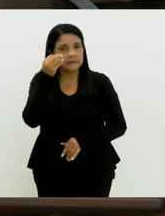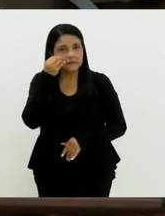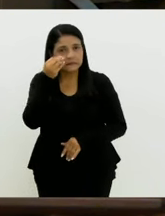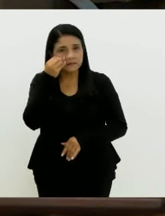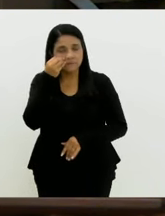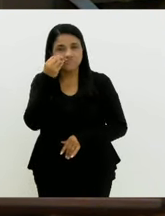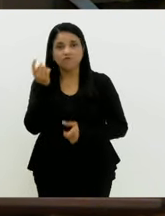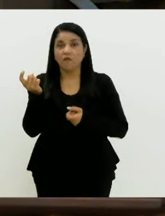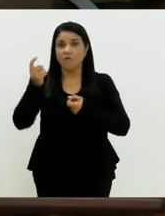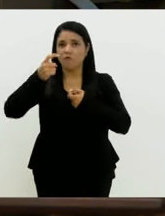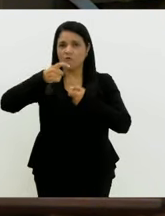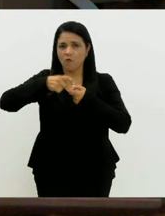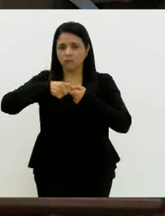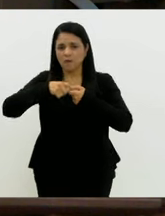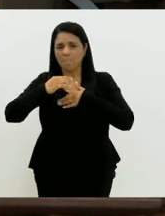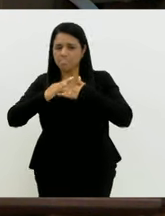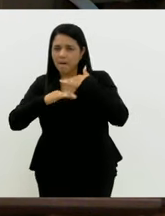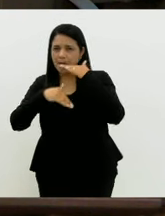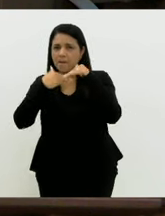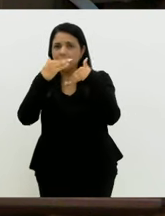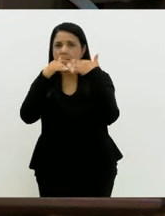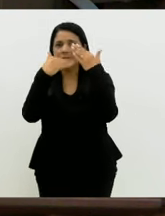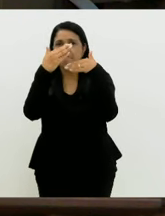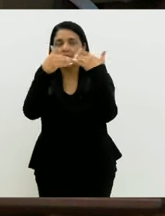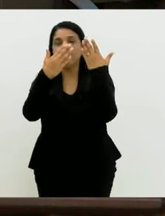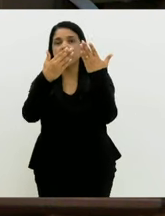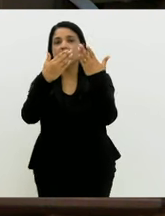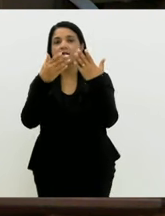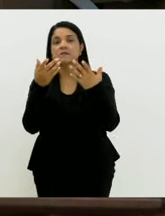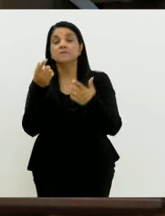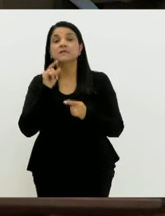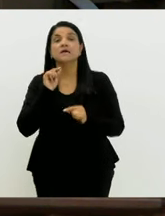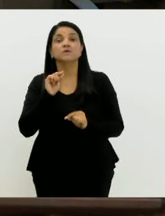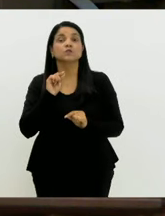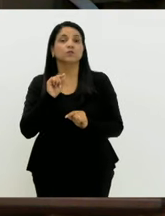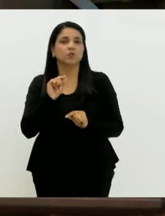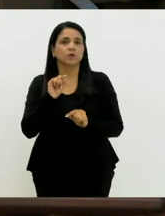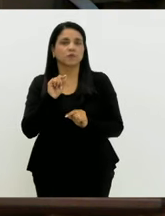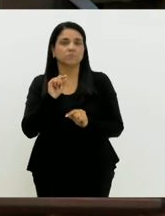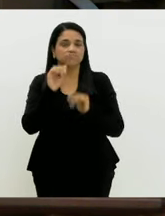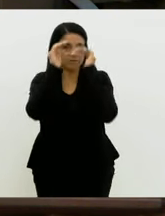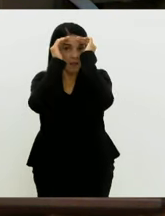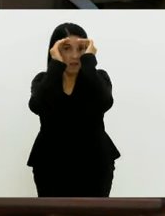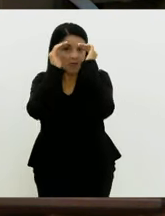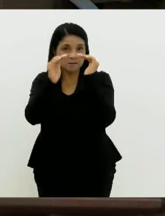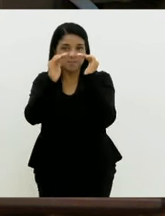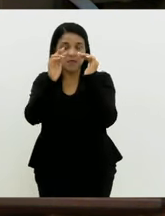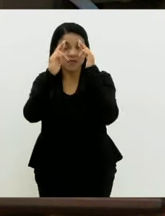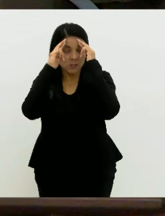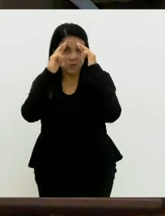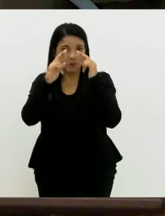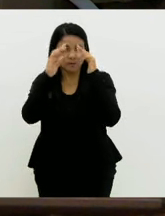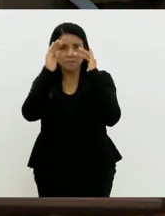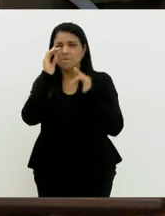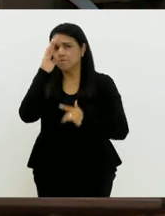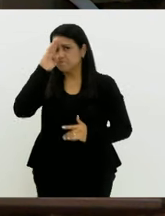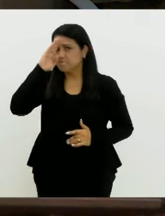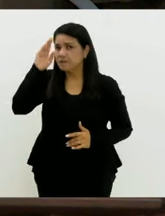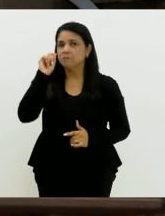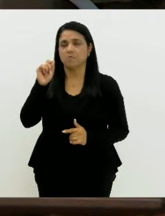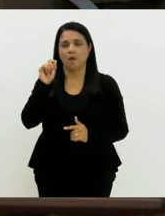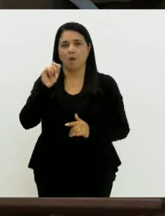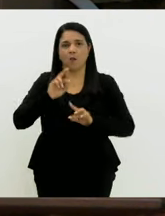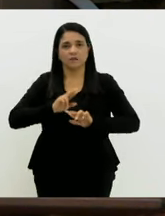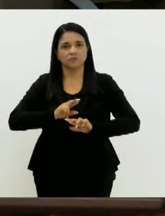caminho de crescimento, de prosperidade, mas, acima de tudo, de respeito às diferenças. Eu